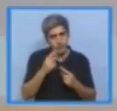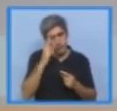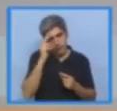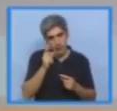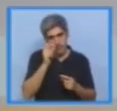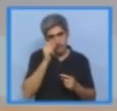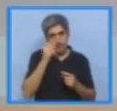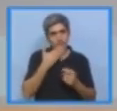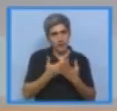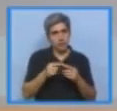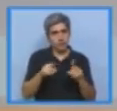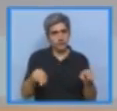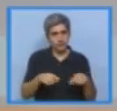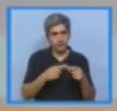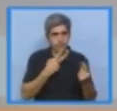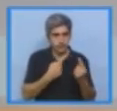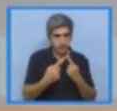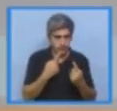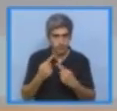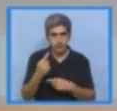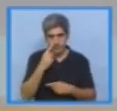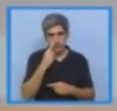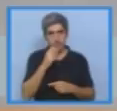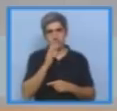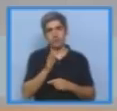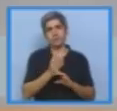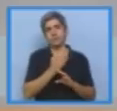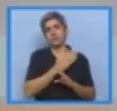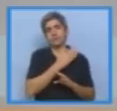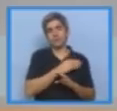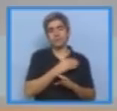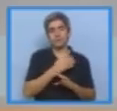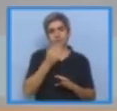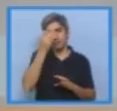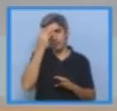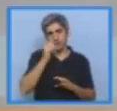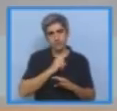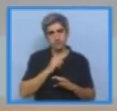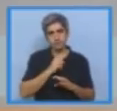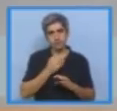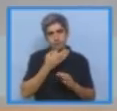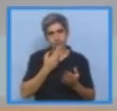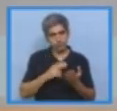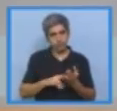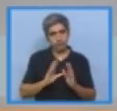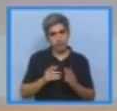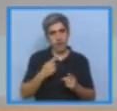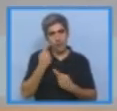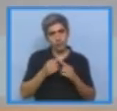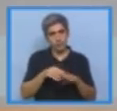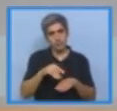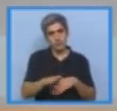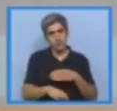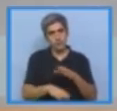esforço, é gerar um espaço de diálogo. Mas aí, como eu já disse anteriormente, acho que, com sinceridade, já demos alguns